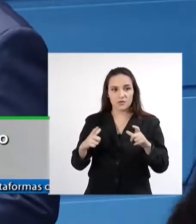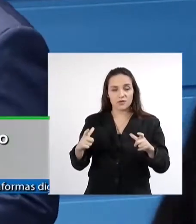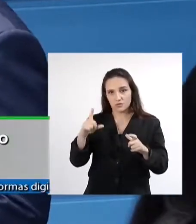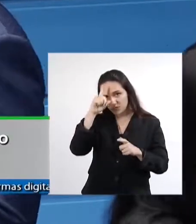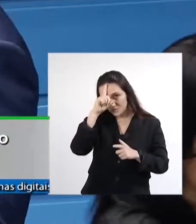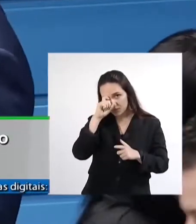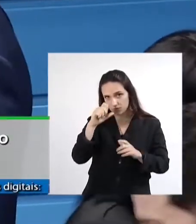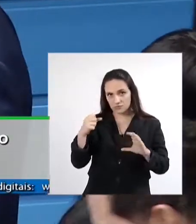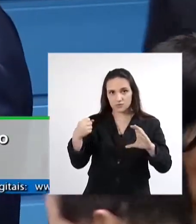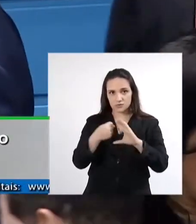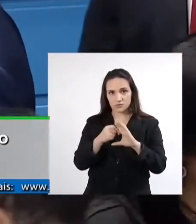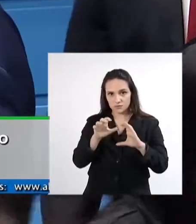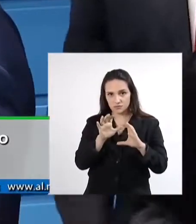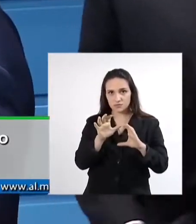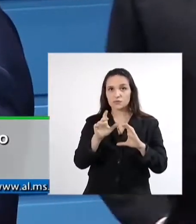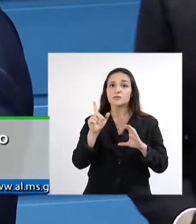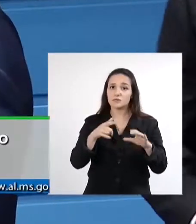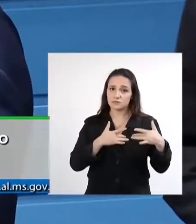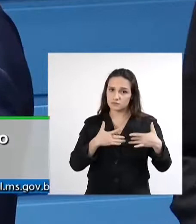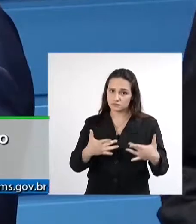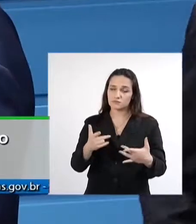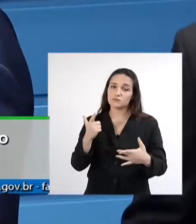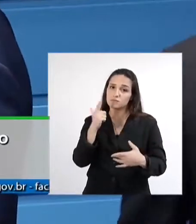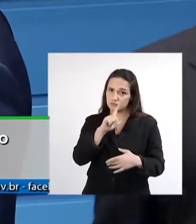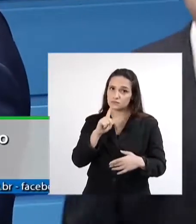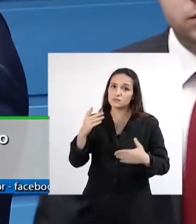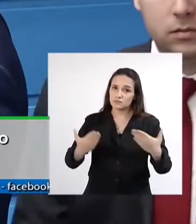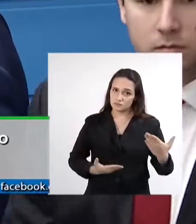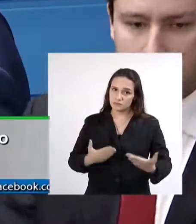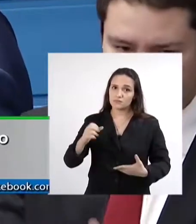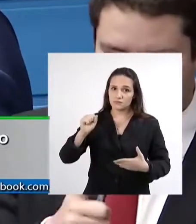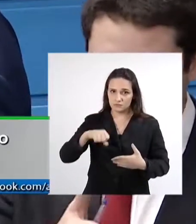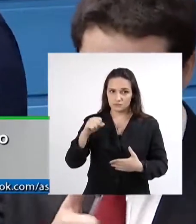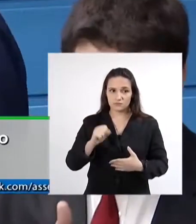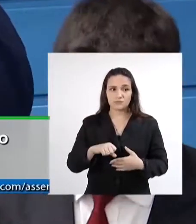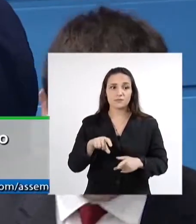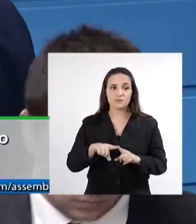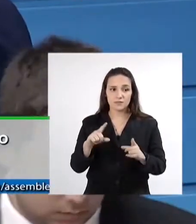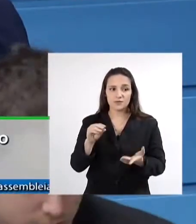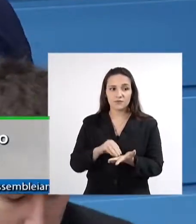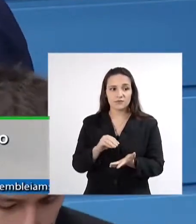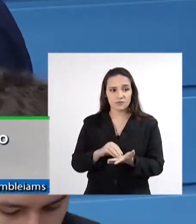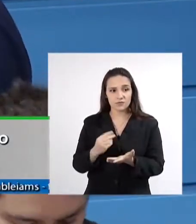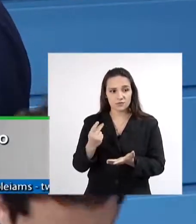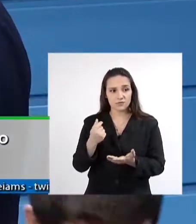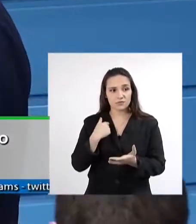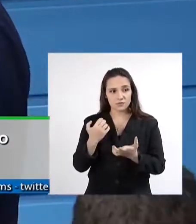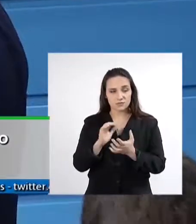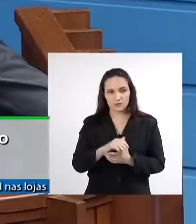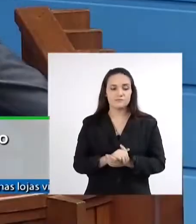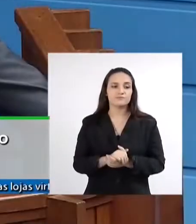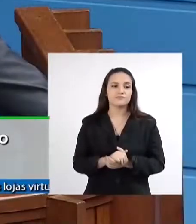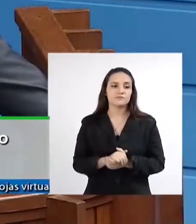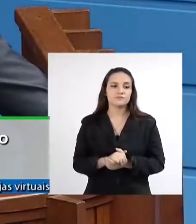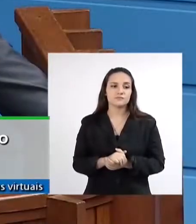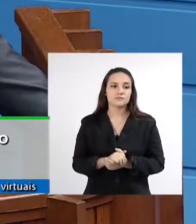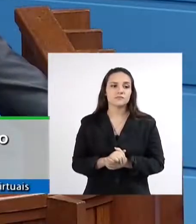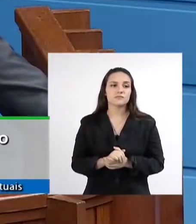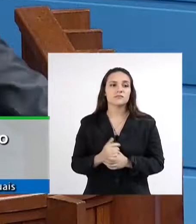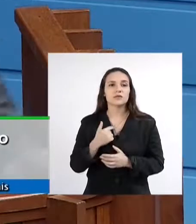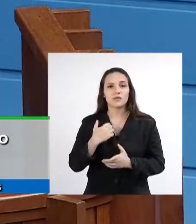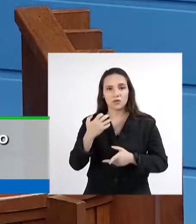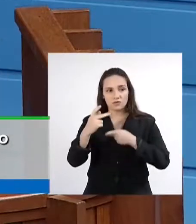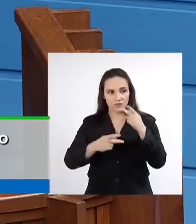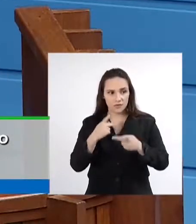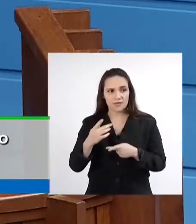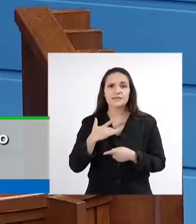Centro-Oeste, uma entidade filantrópica que presta relevante serviço e que falta recurso. Parabenizá-lo, deputado. A saúde